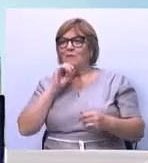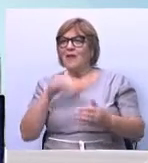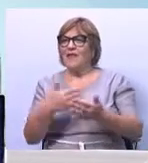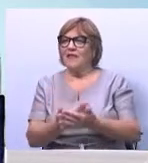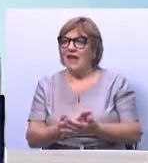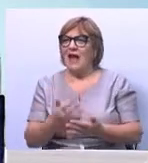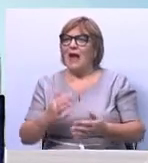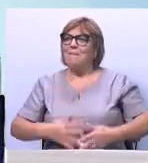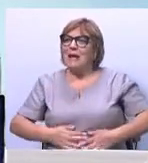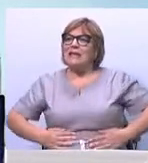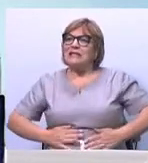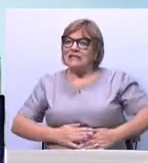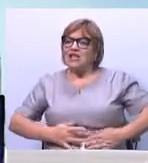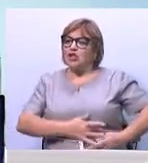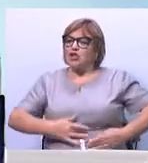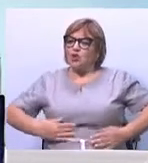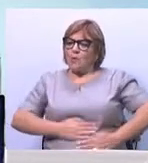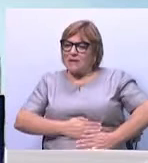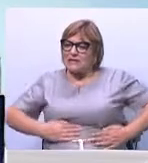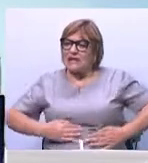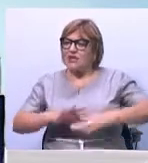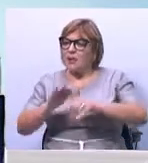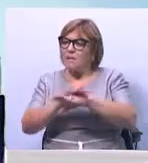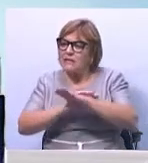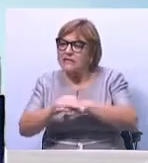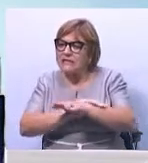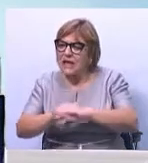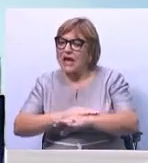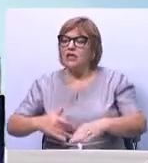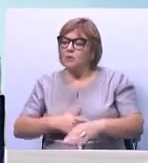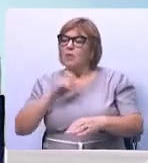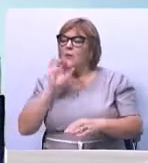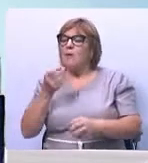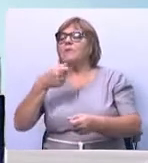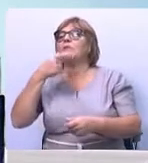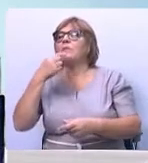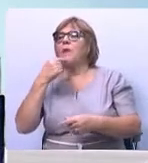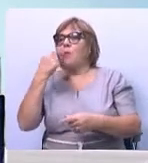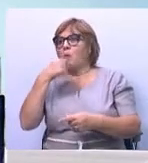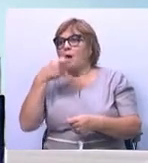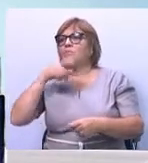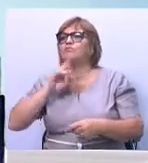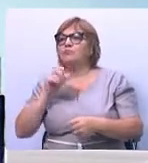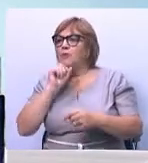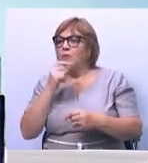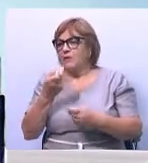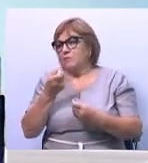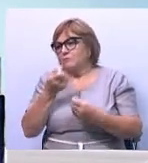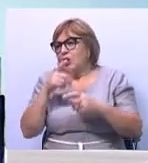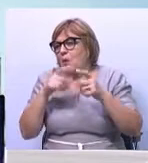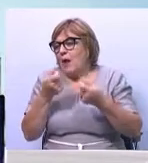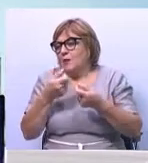como uma massagem na zona do estômago, pode ser ingerido nessa situação, por exemplo, e pode ajudar então para uma digestão